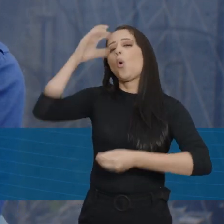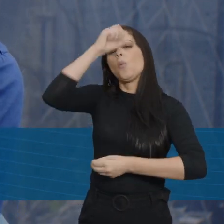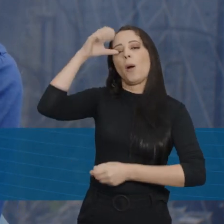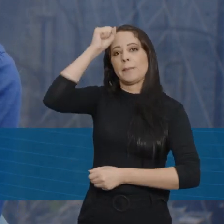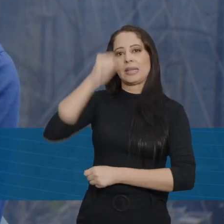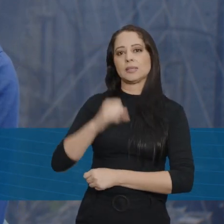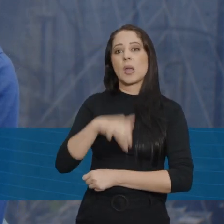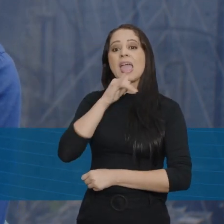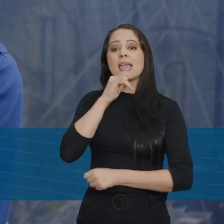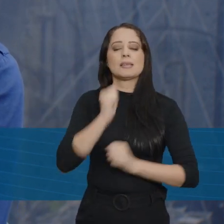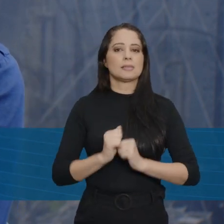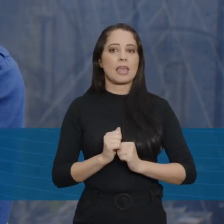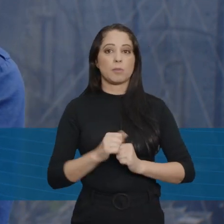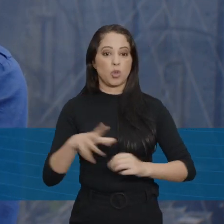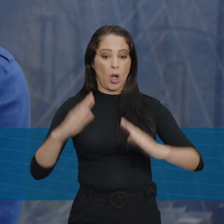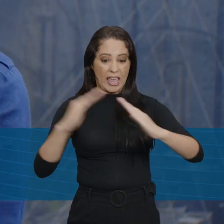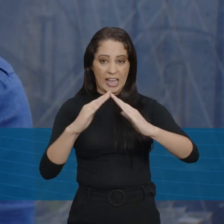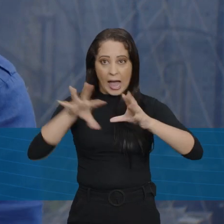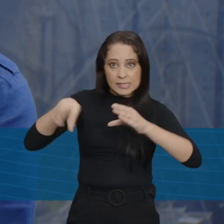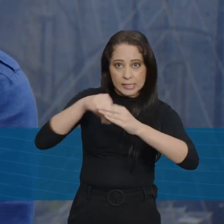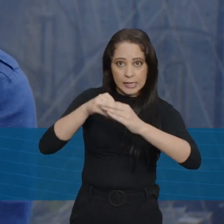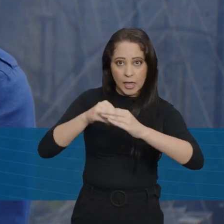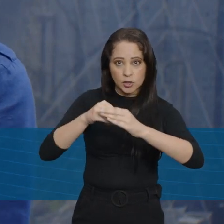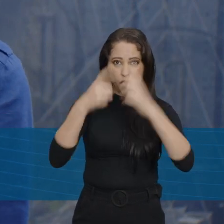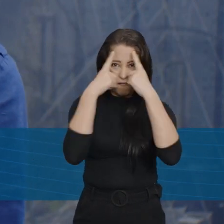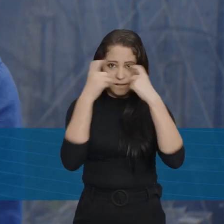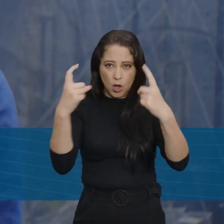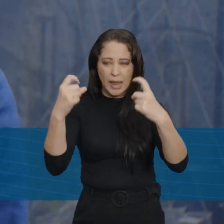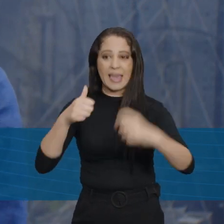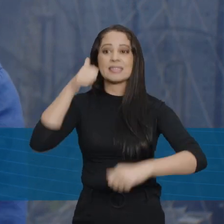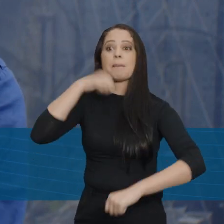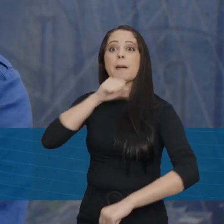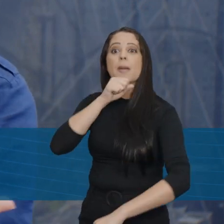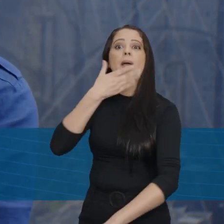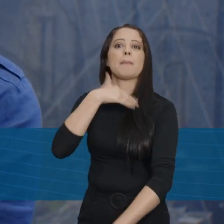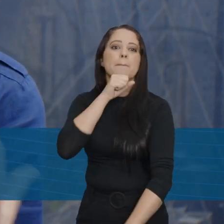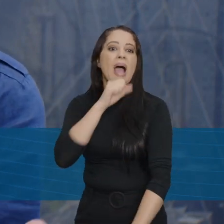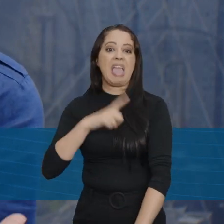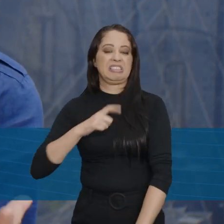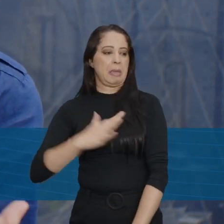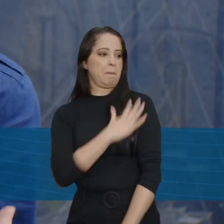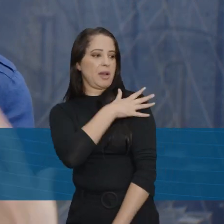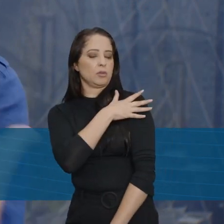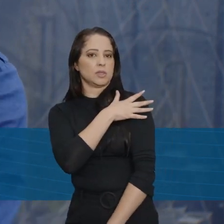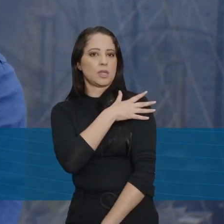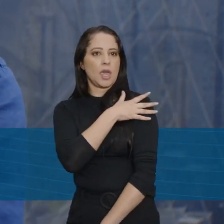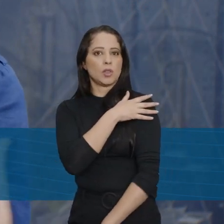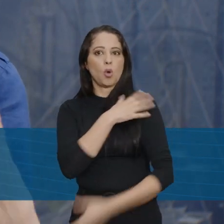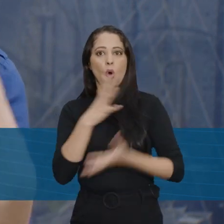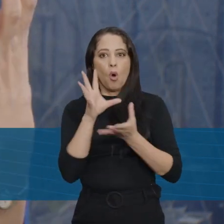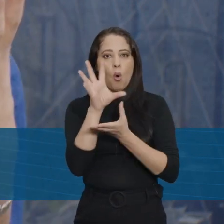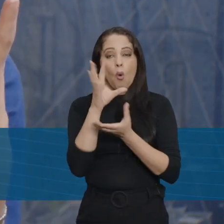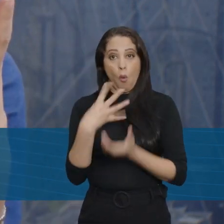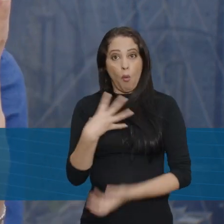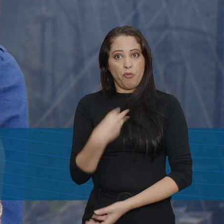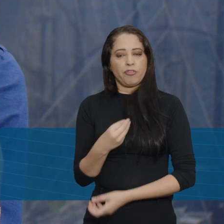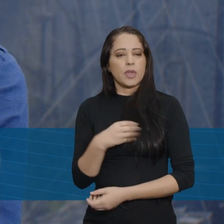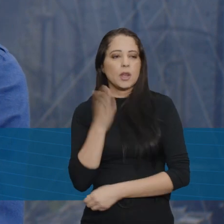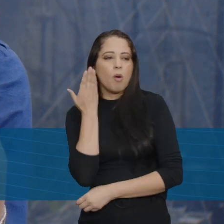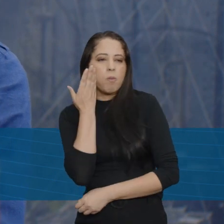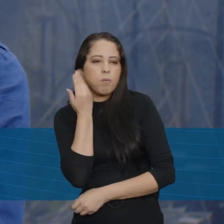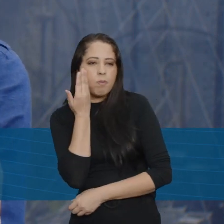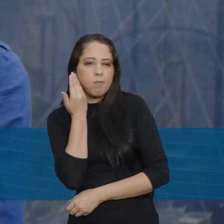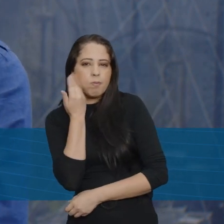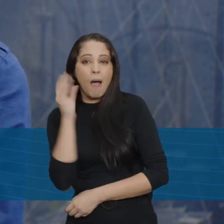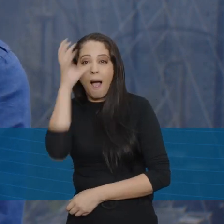também, né, muita violência em casa, ou vê um tratamento diferente, os pais têm algum tipo de preconceito, isso a criança percebe